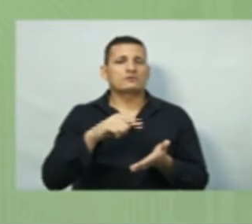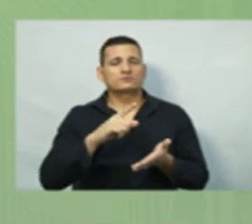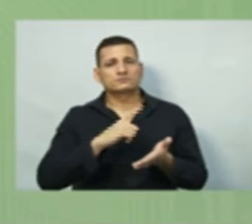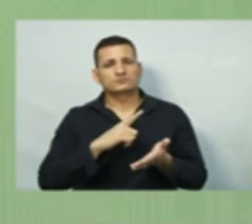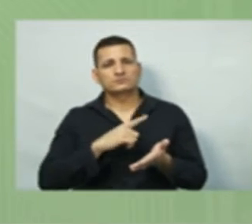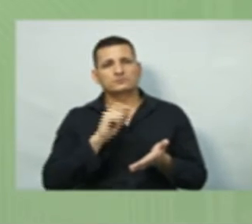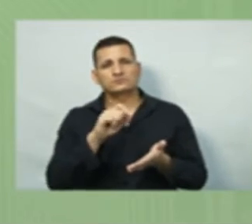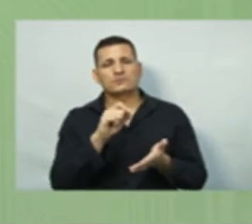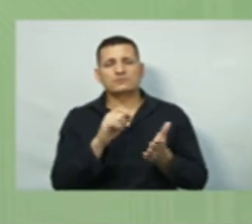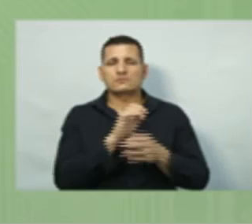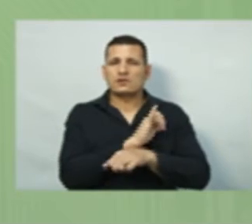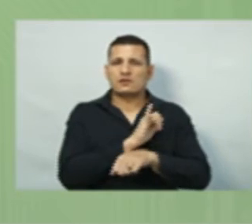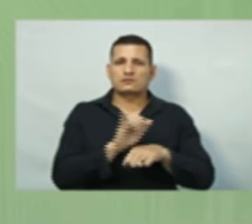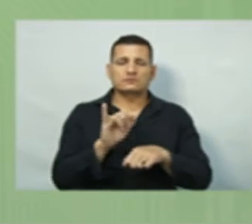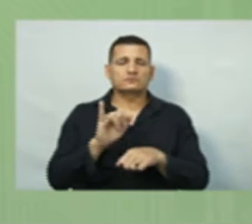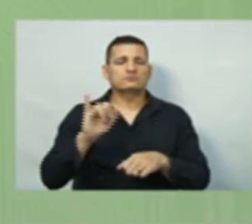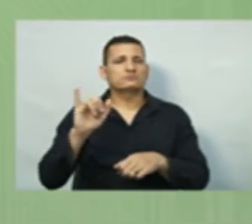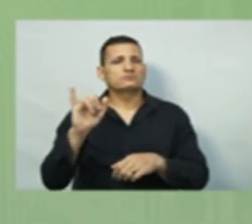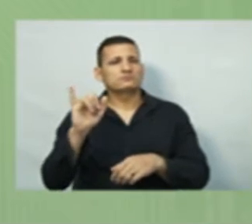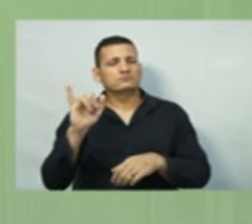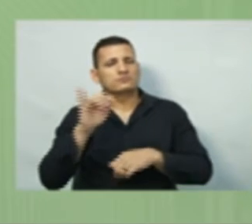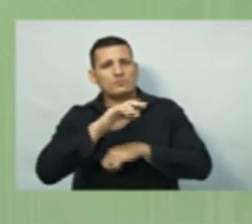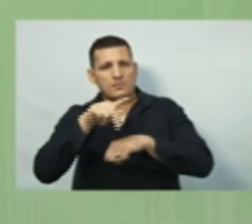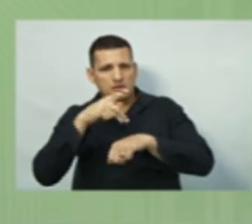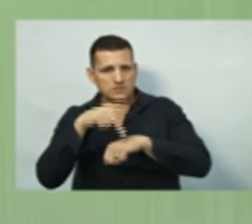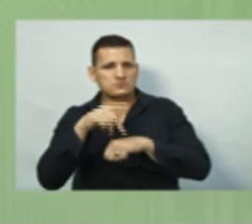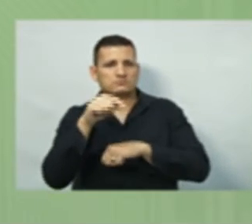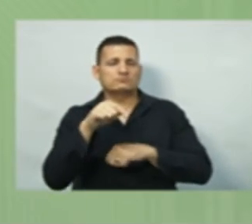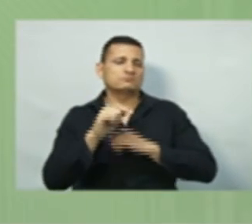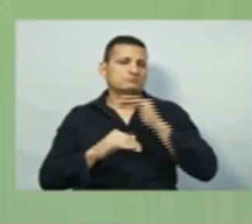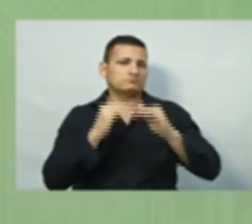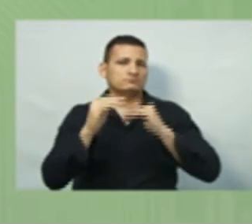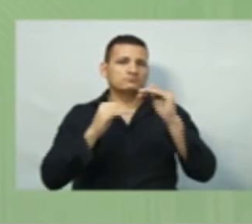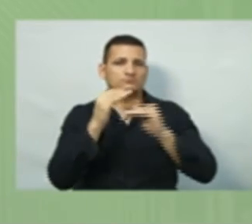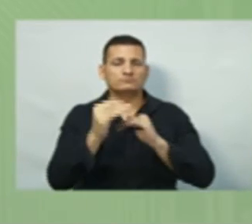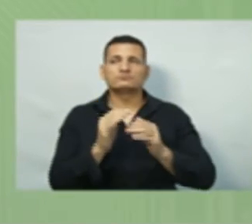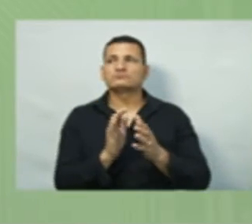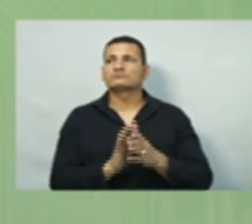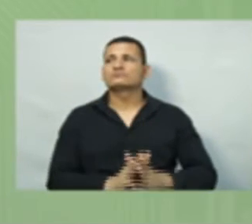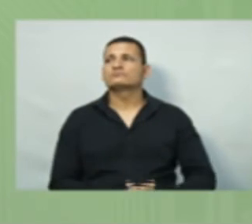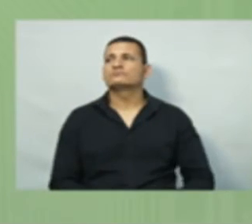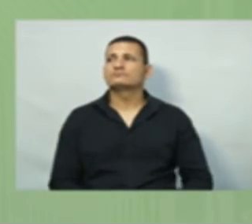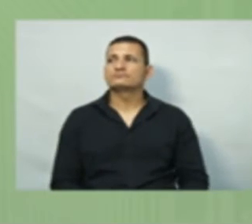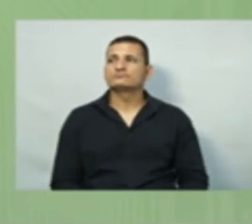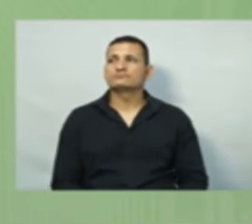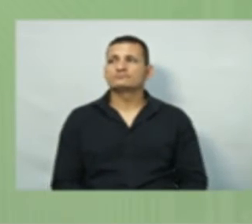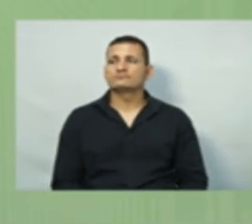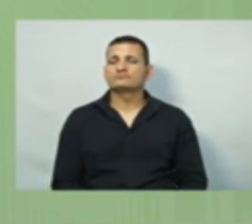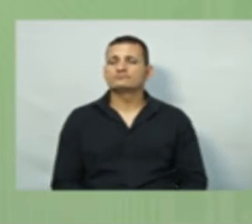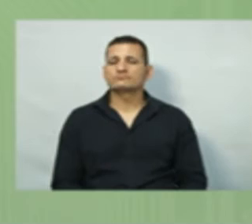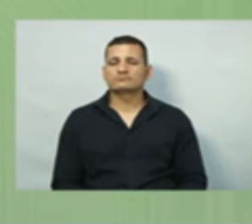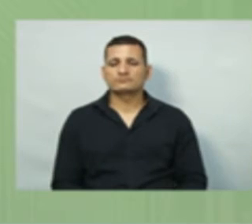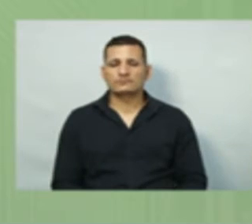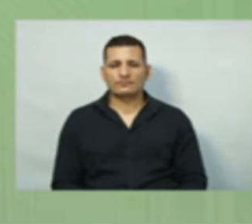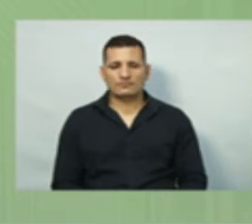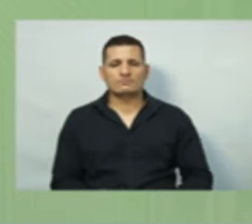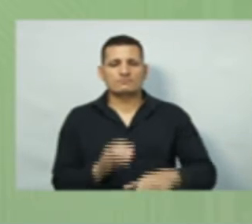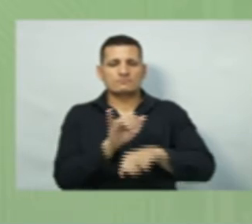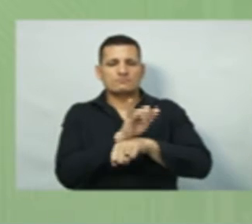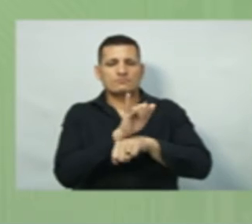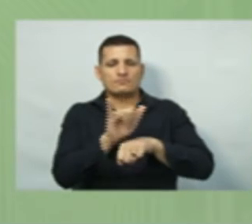uma estratégia nacional de desenvolvimento. Então aqui eu vou grifar essa parte, questão da estratégia